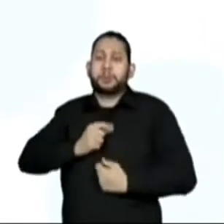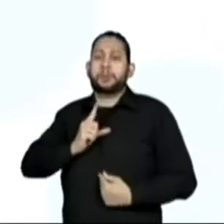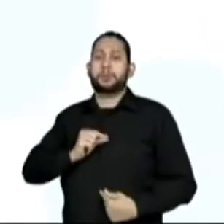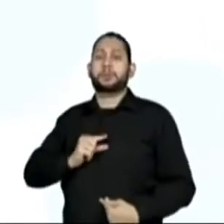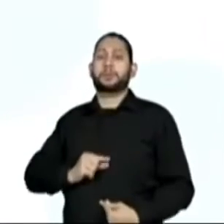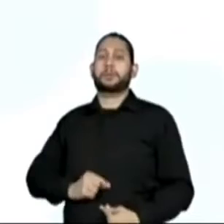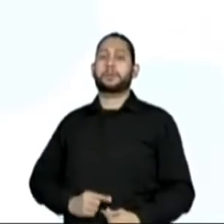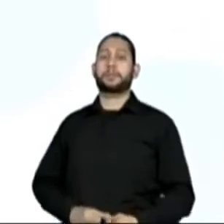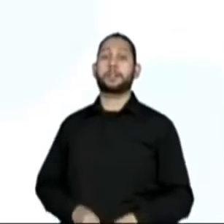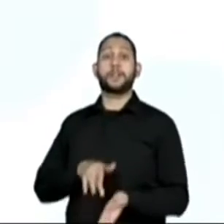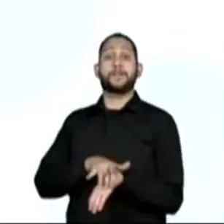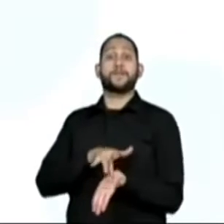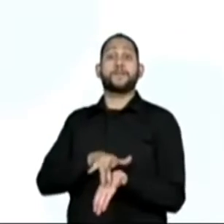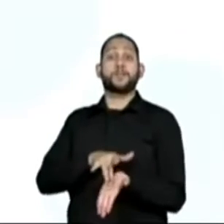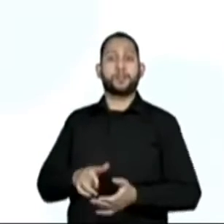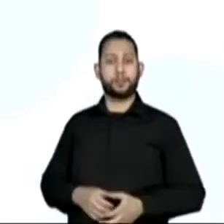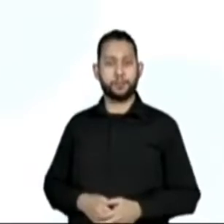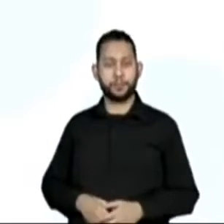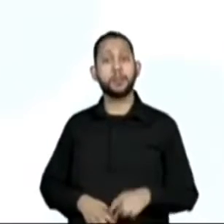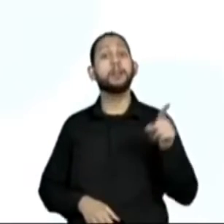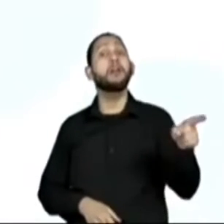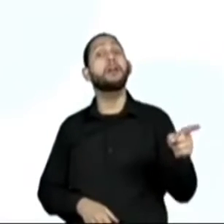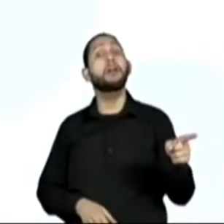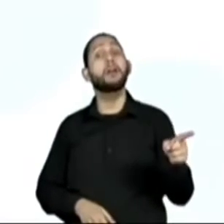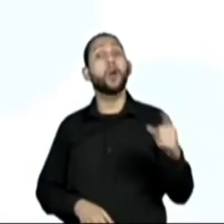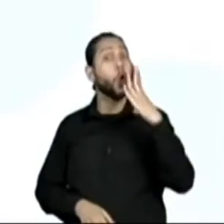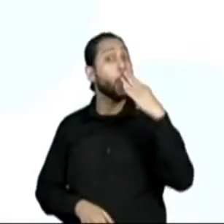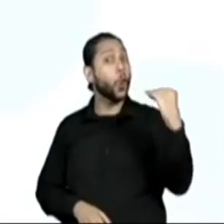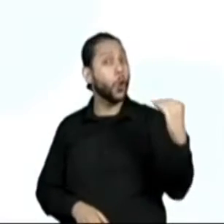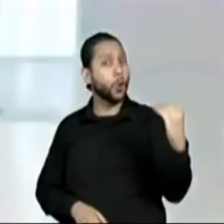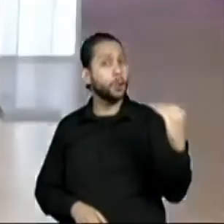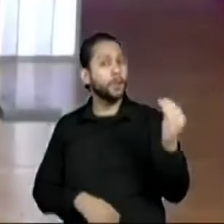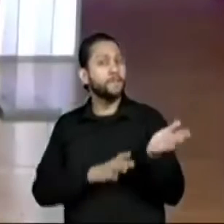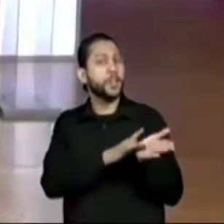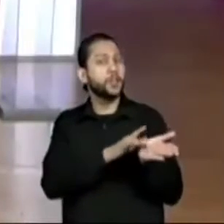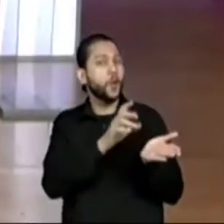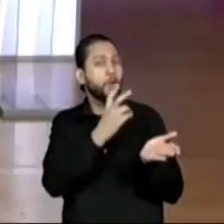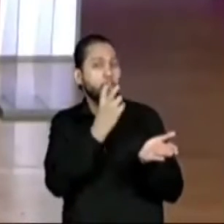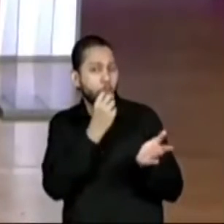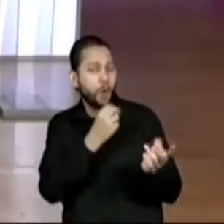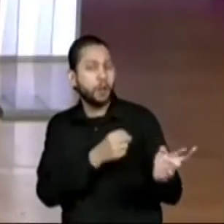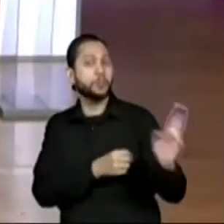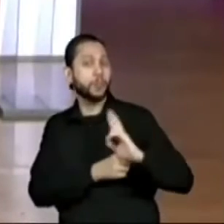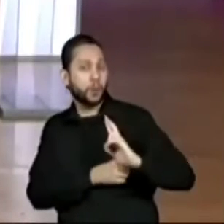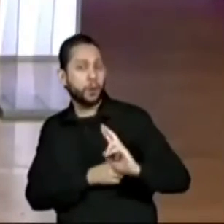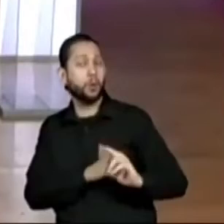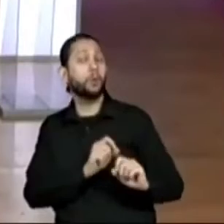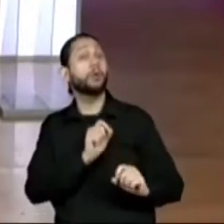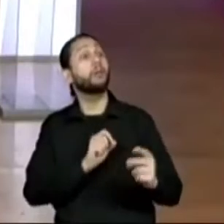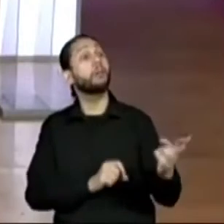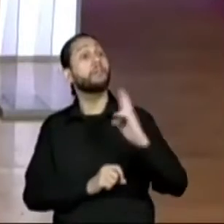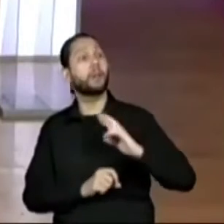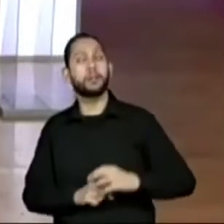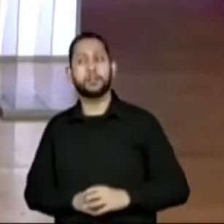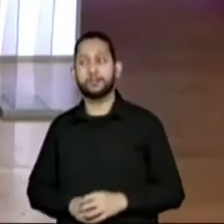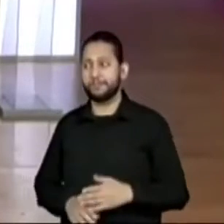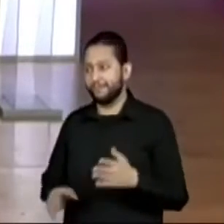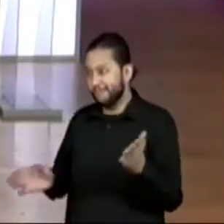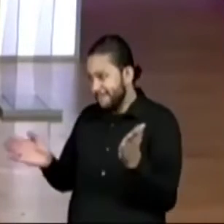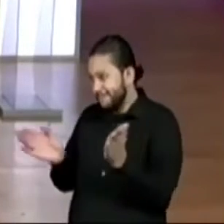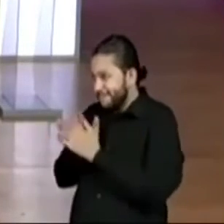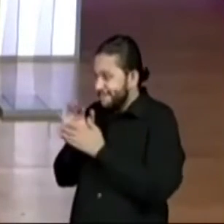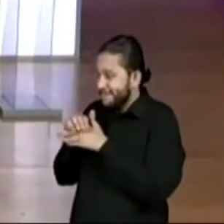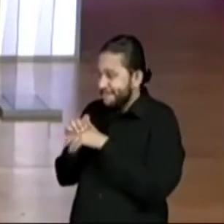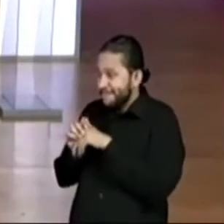a vovó, que na verdade é o lobo, responde, pessoal? Aí mandaram, né? É para te